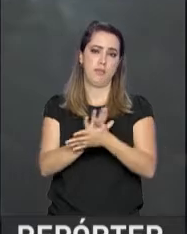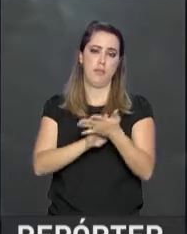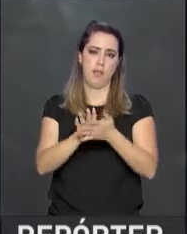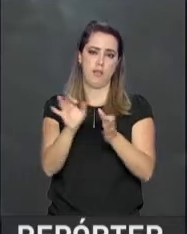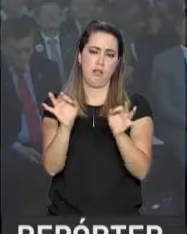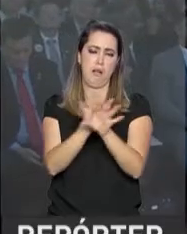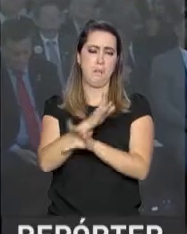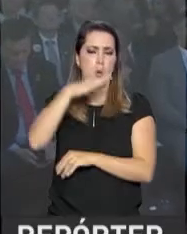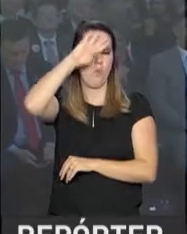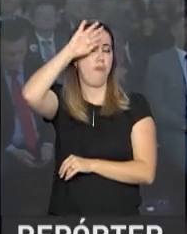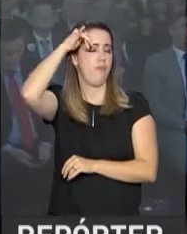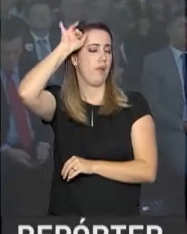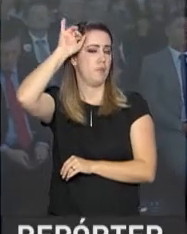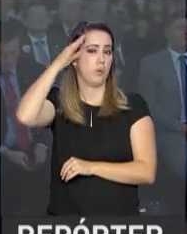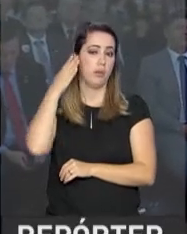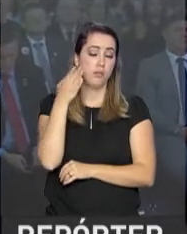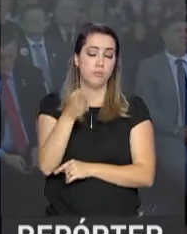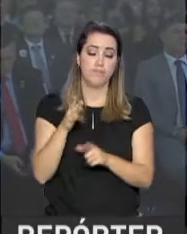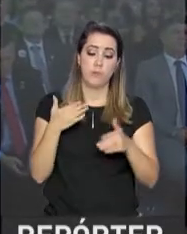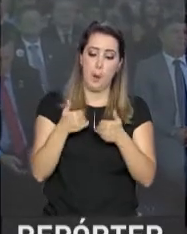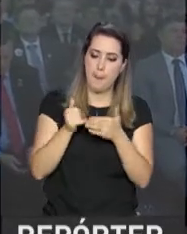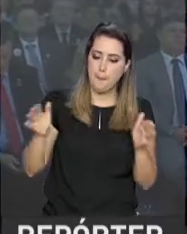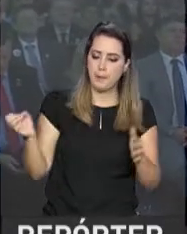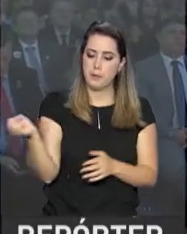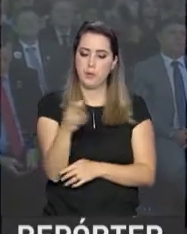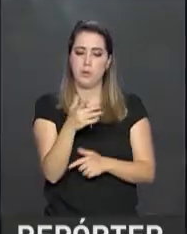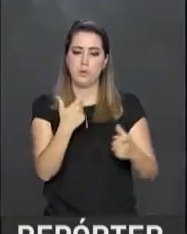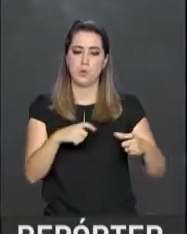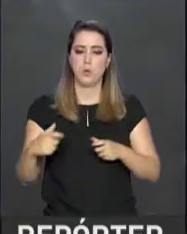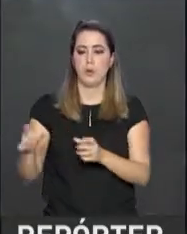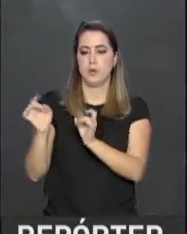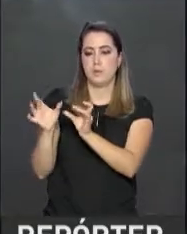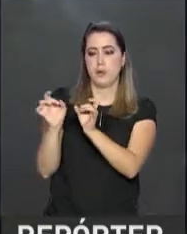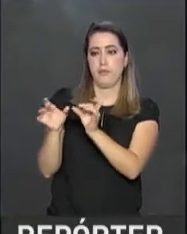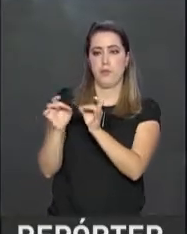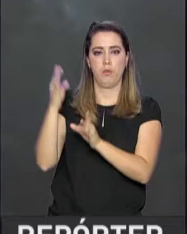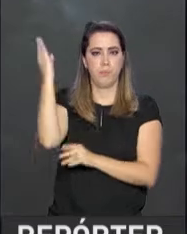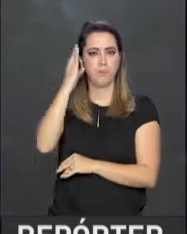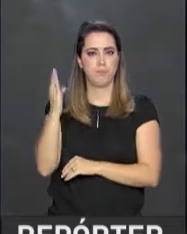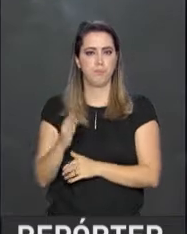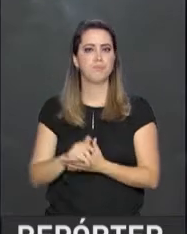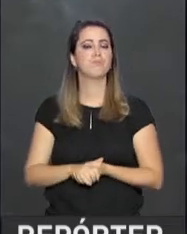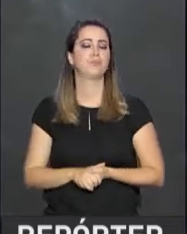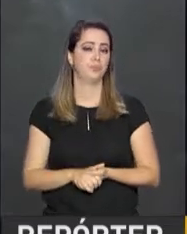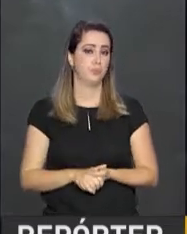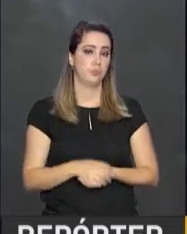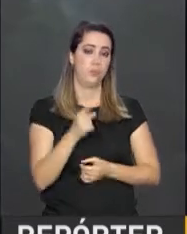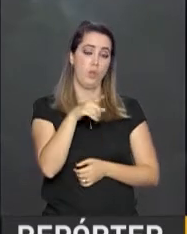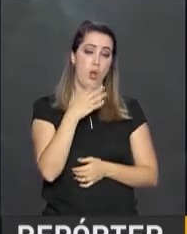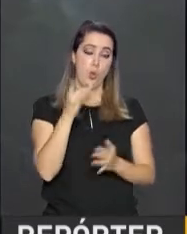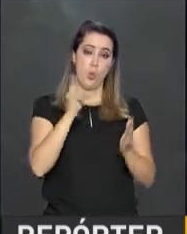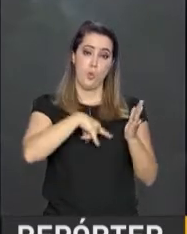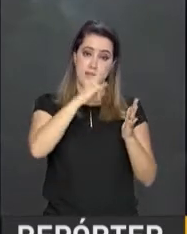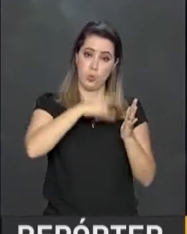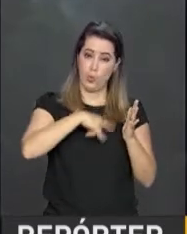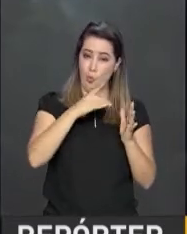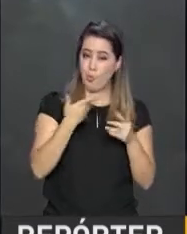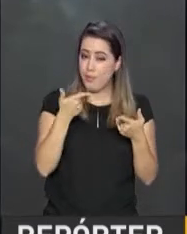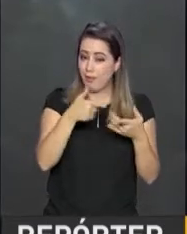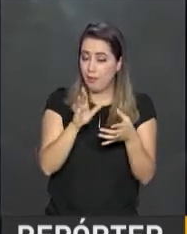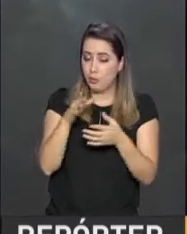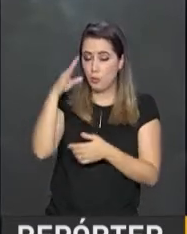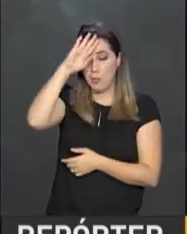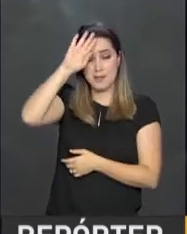facilitar ainda mais a abertura de novos mercados internacionais. Com essa declaração, de Brasil livre de